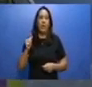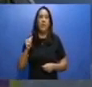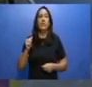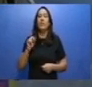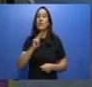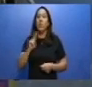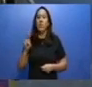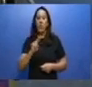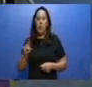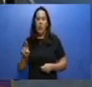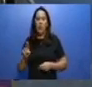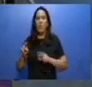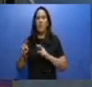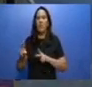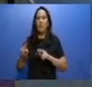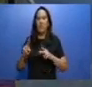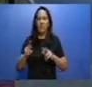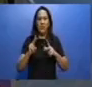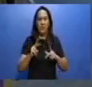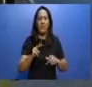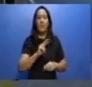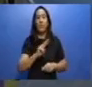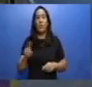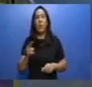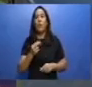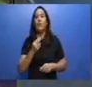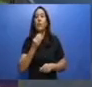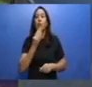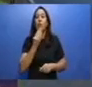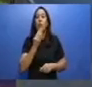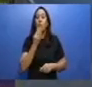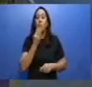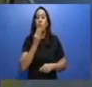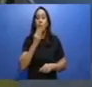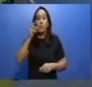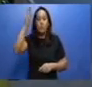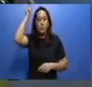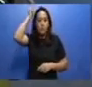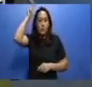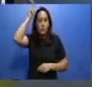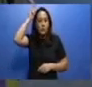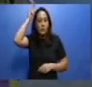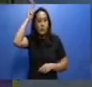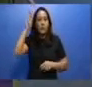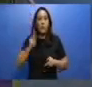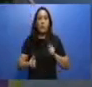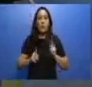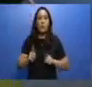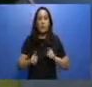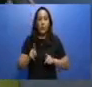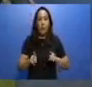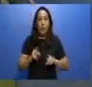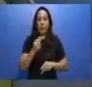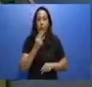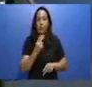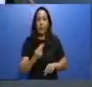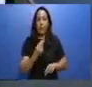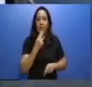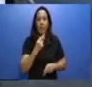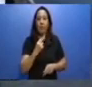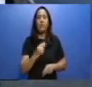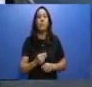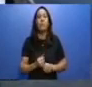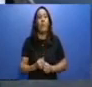Esses nomes estranhos porque são indígenas, não são da língua portuguesa, são da língua indígena. Então,